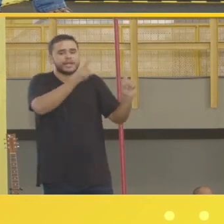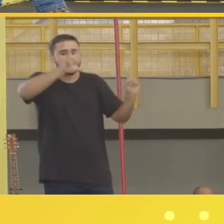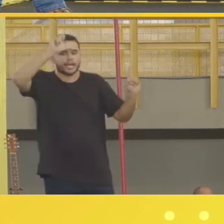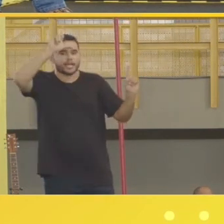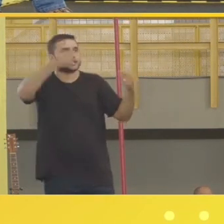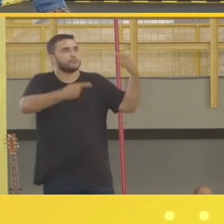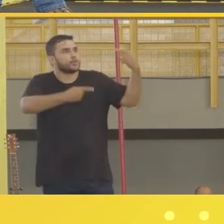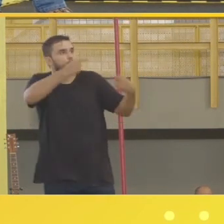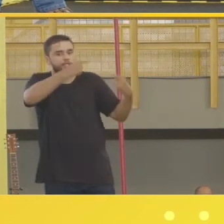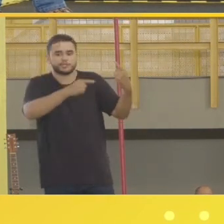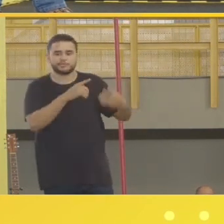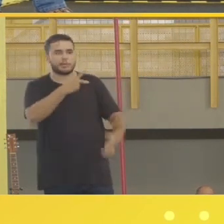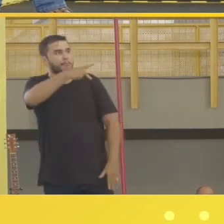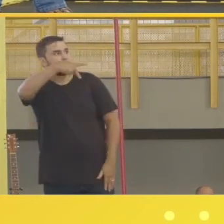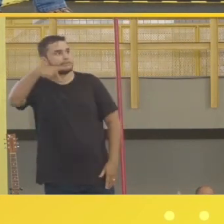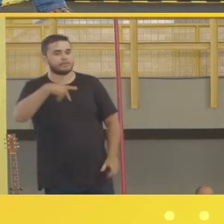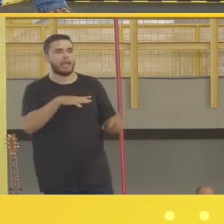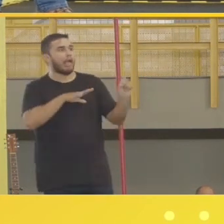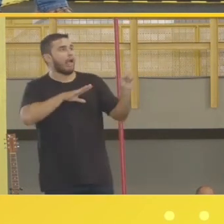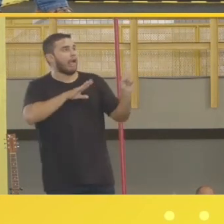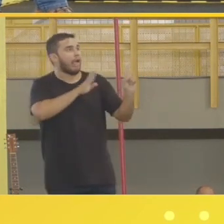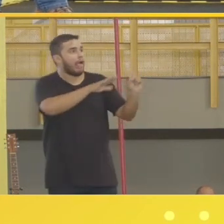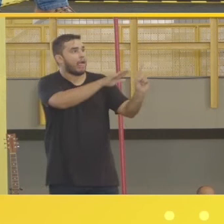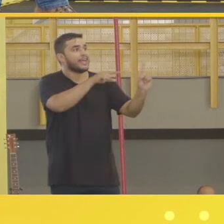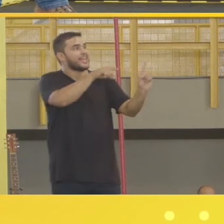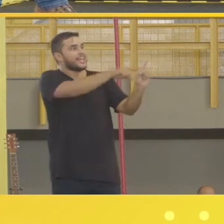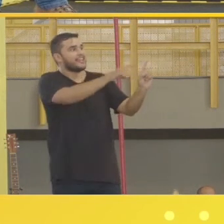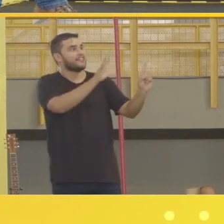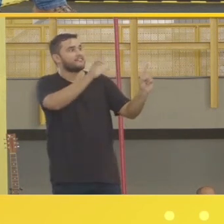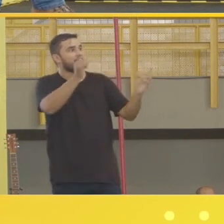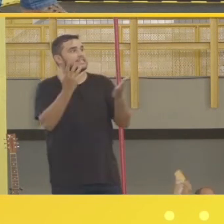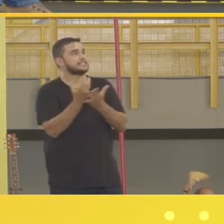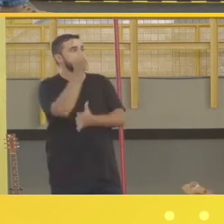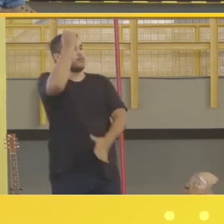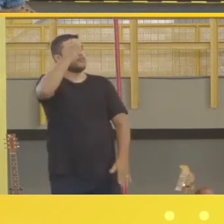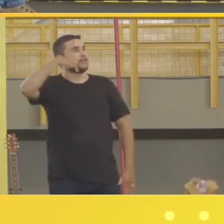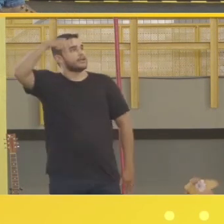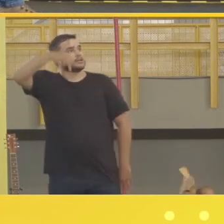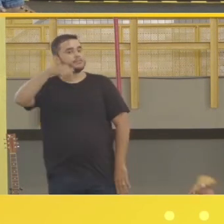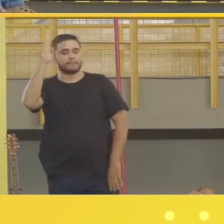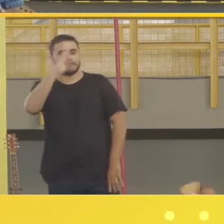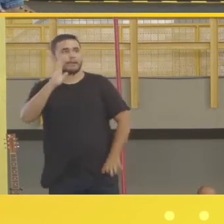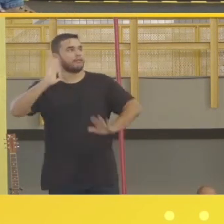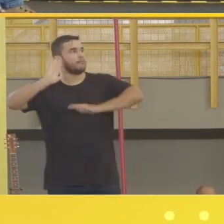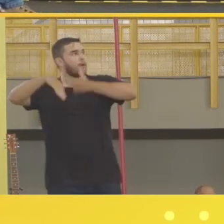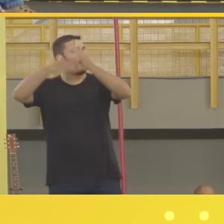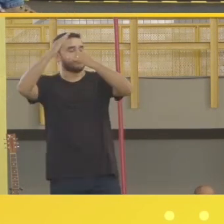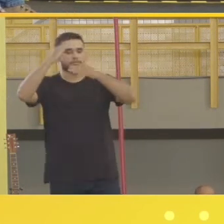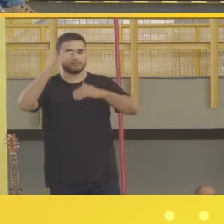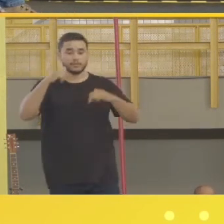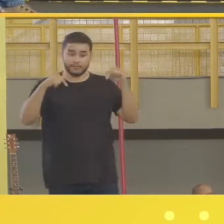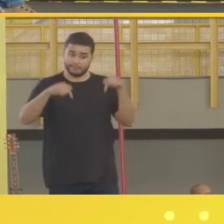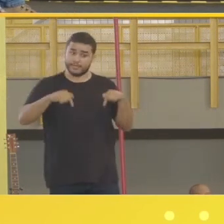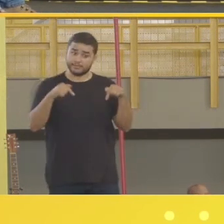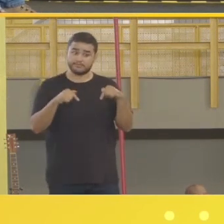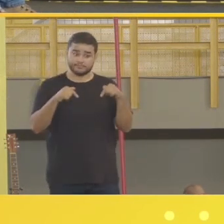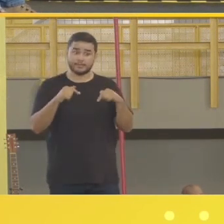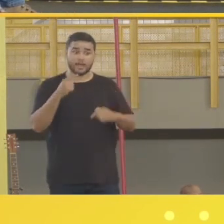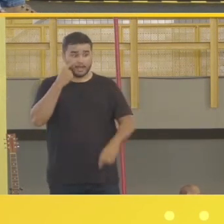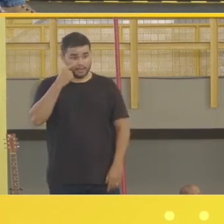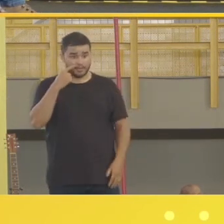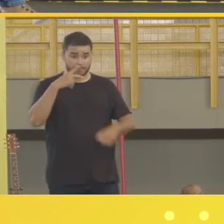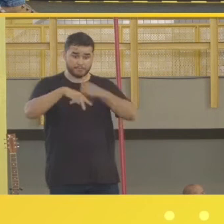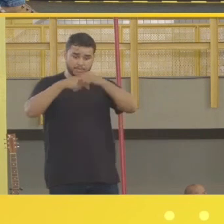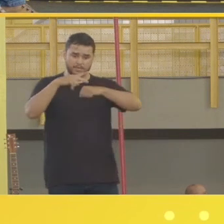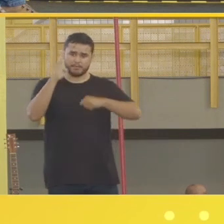como salvadores da pátria. Então nós somos uma sociedade totalmente personalista. Em sociedade de